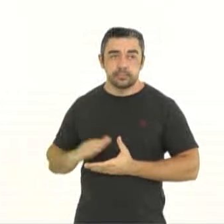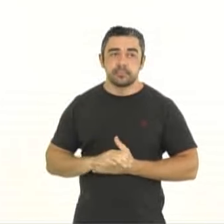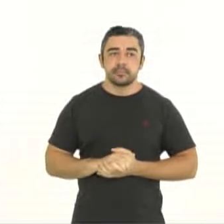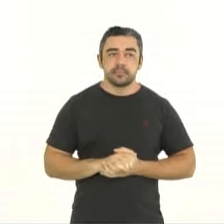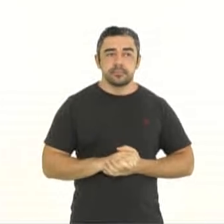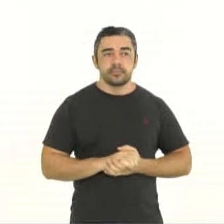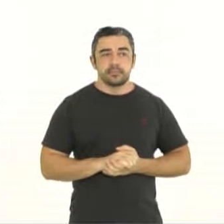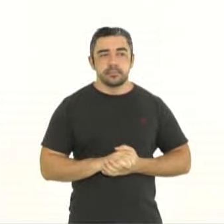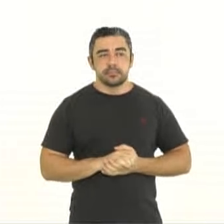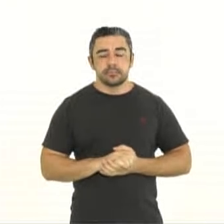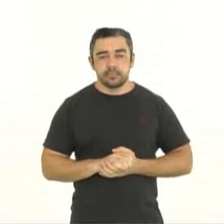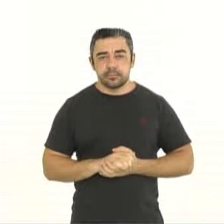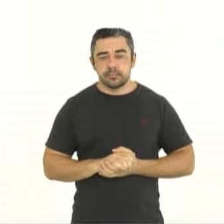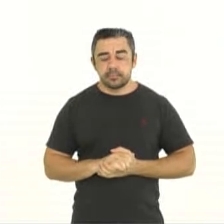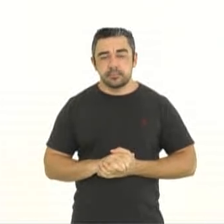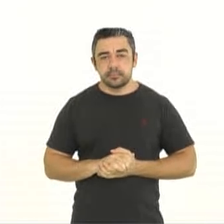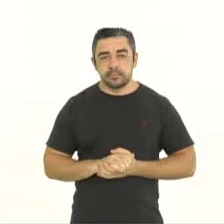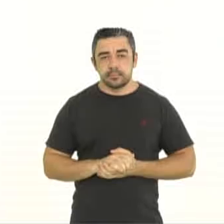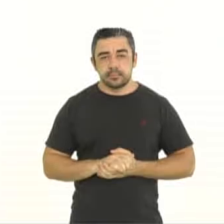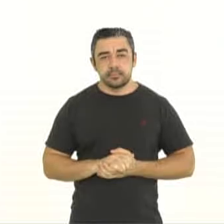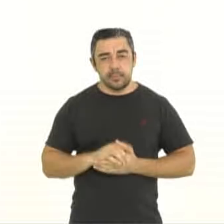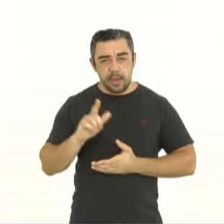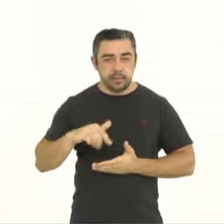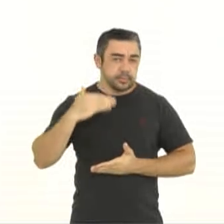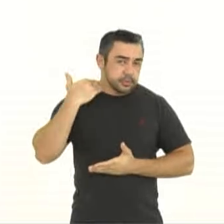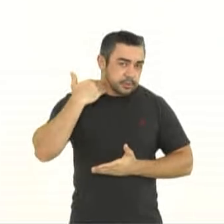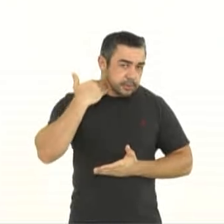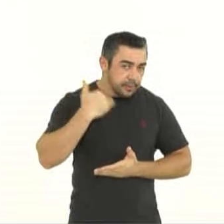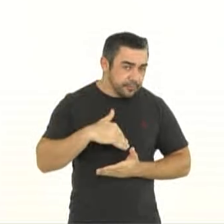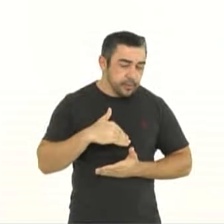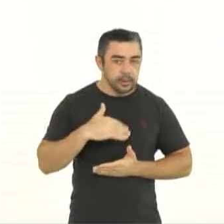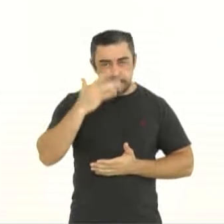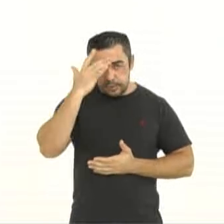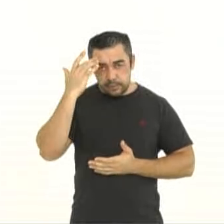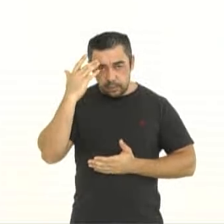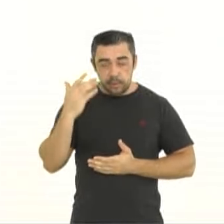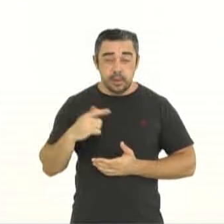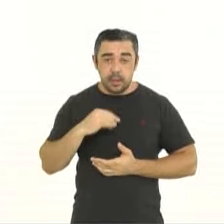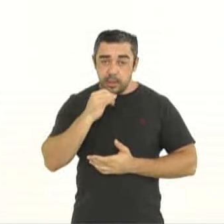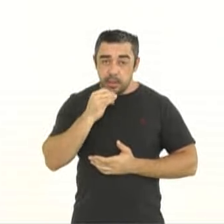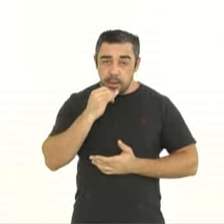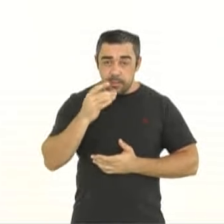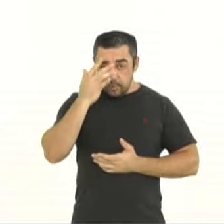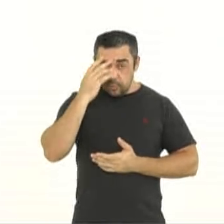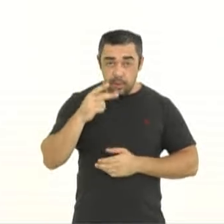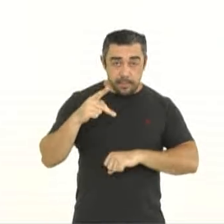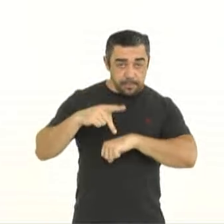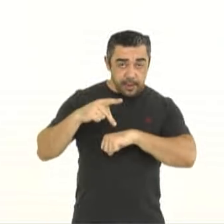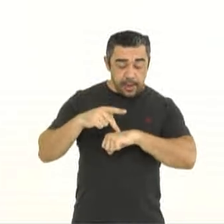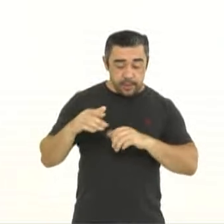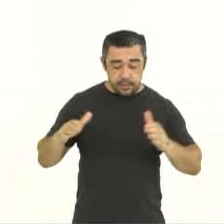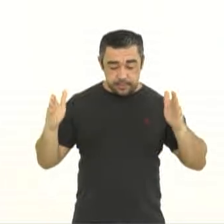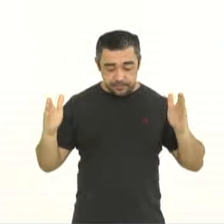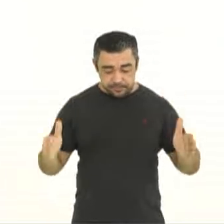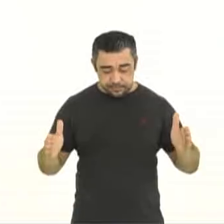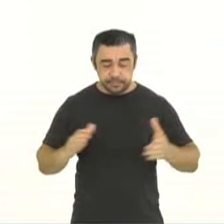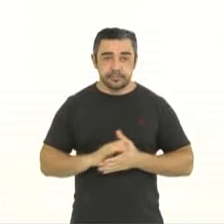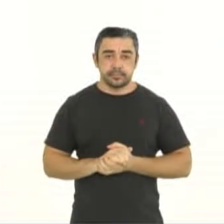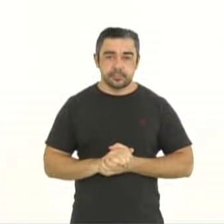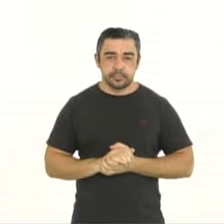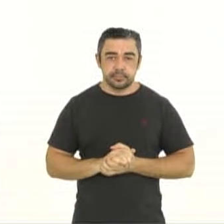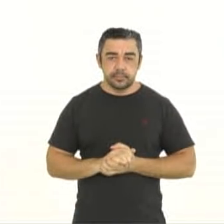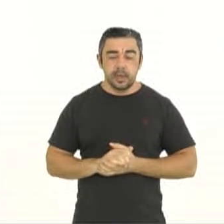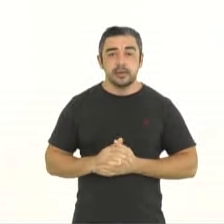Huitzilopochtli ou Texatlipoca, o sacrificado era colocado em uma pedra com